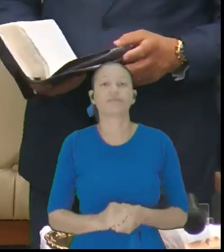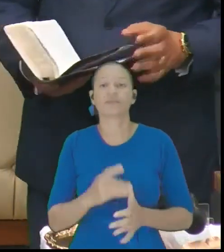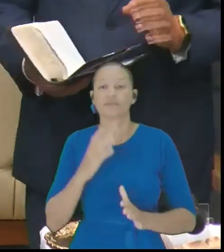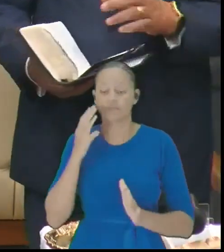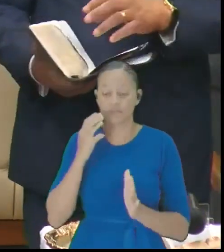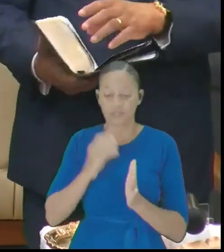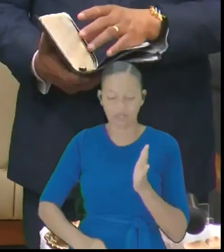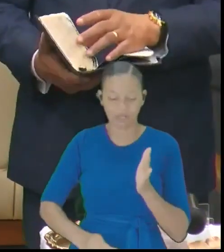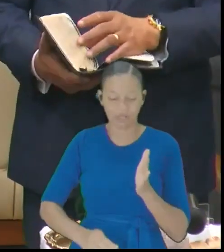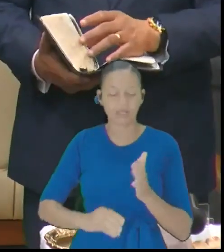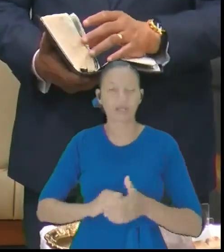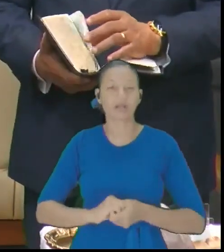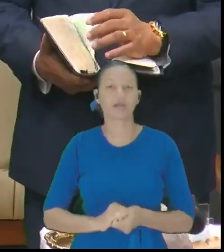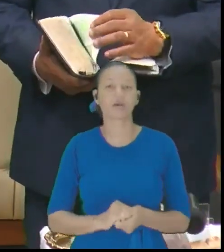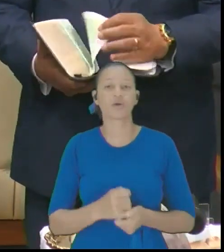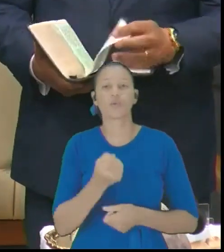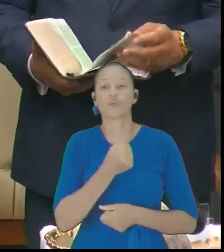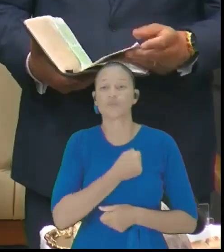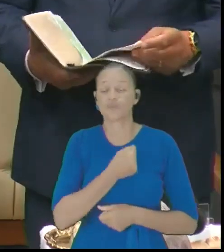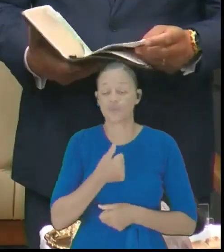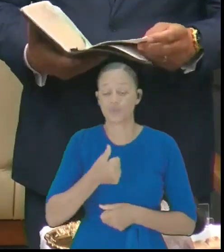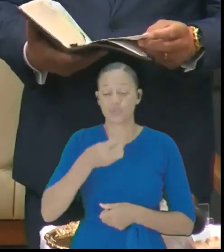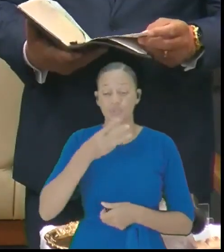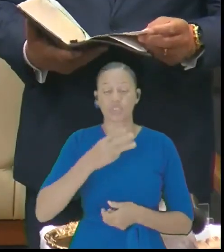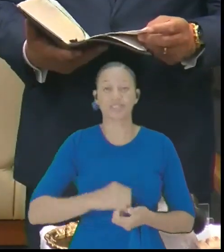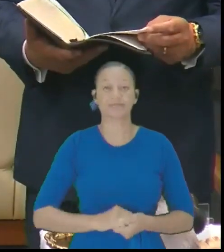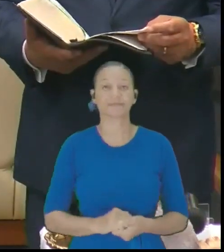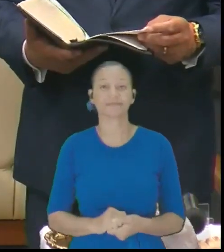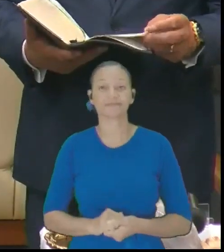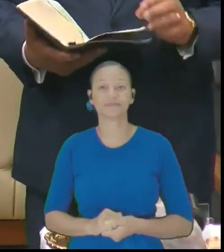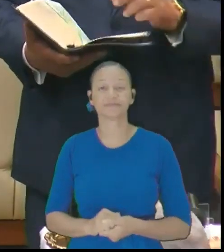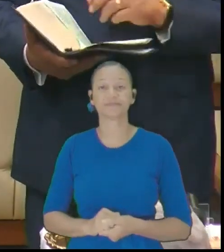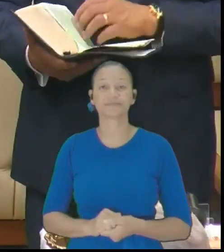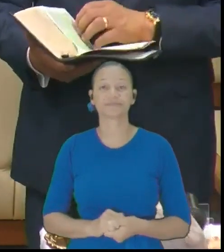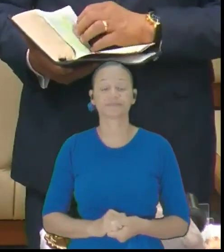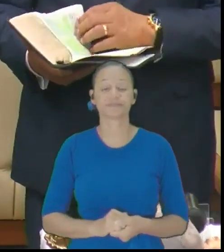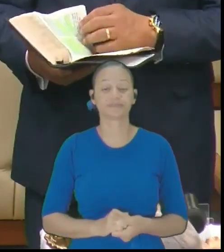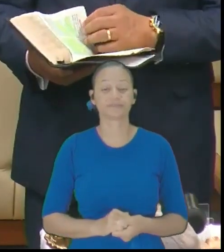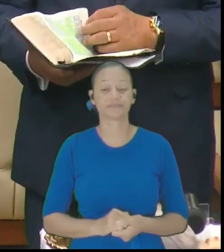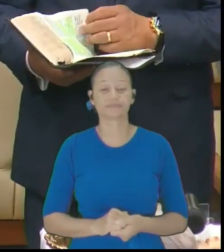capítulo de número 13,